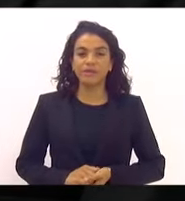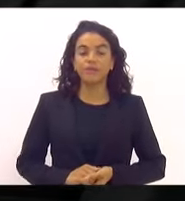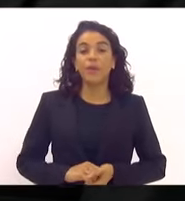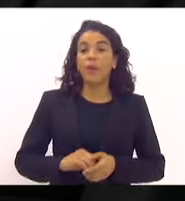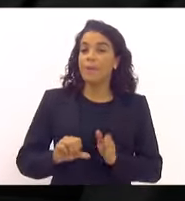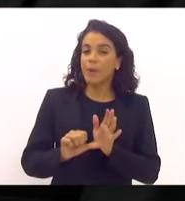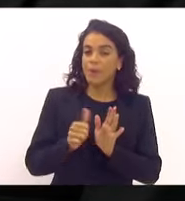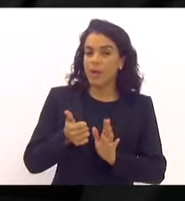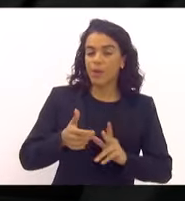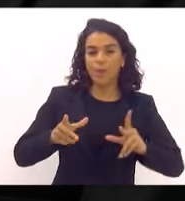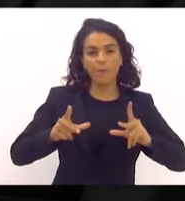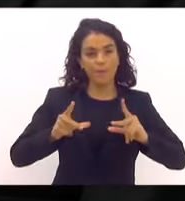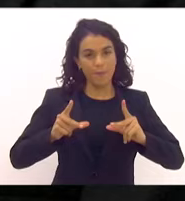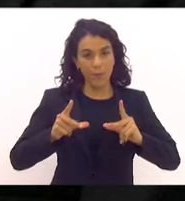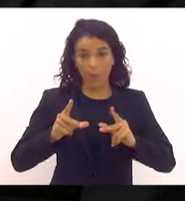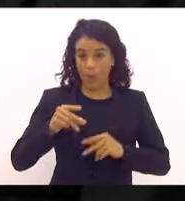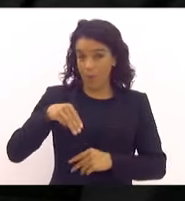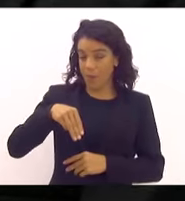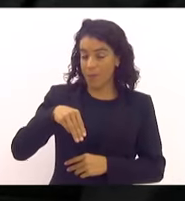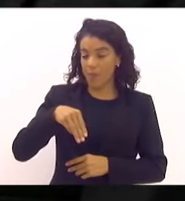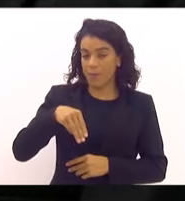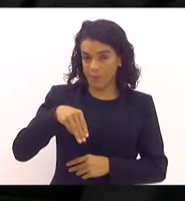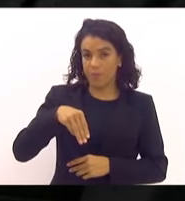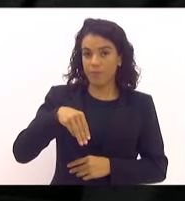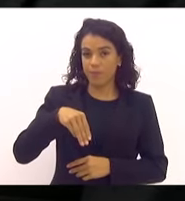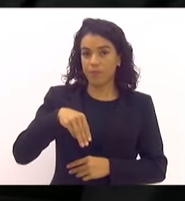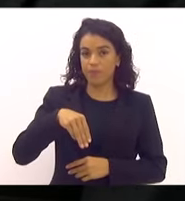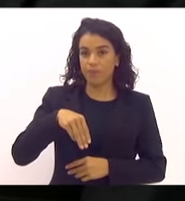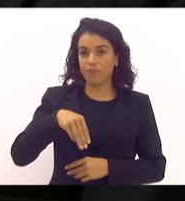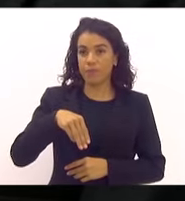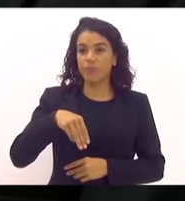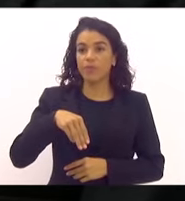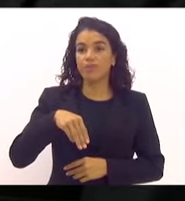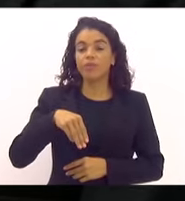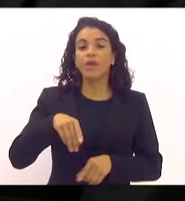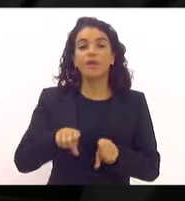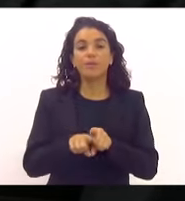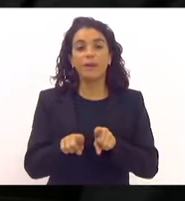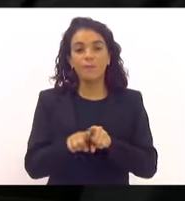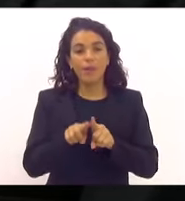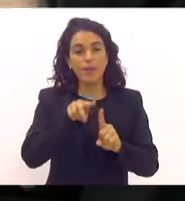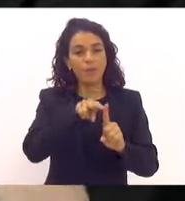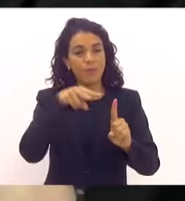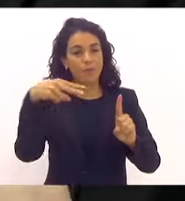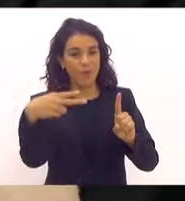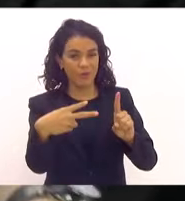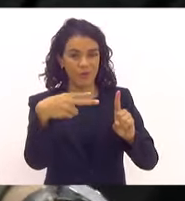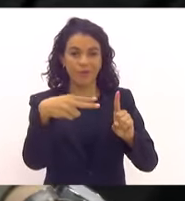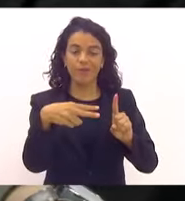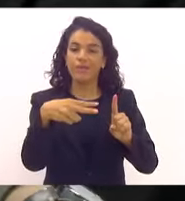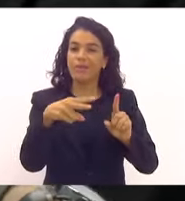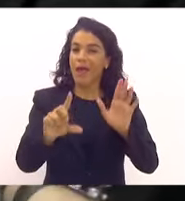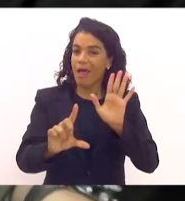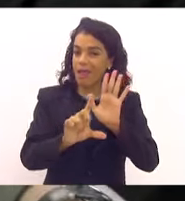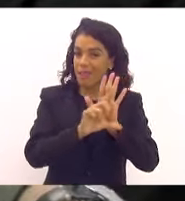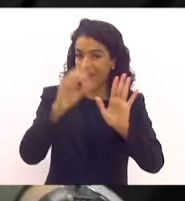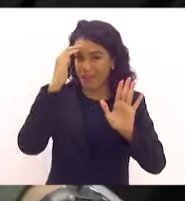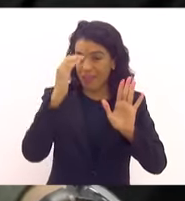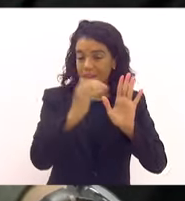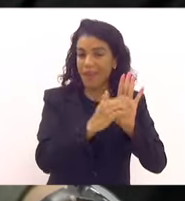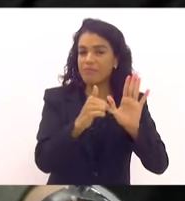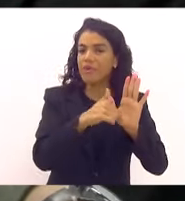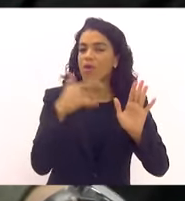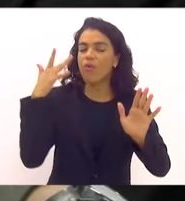o mérito me mobiliza nesse aspecto que eu acabei de colocar. E, do ponto de vista da legalidade, eu acho